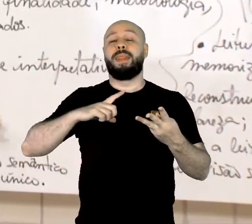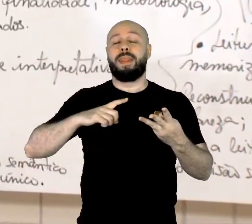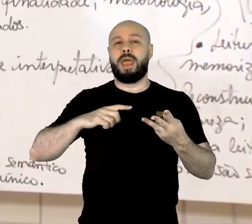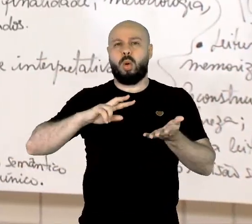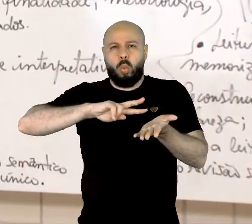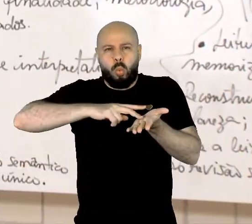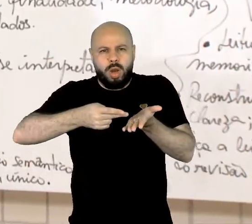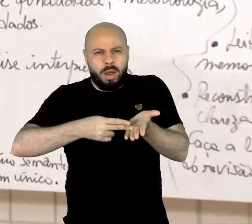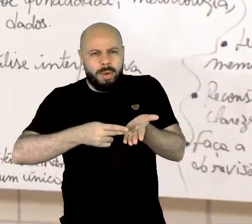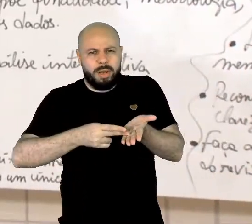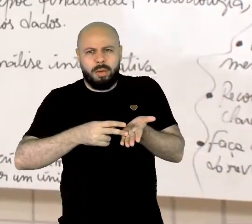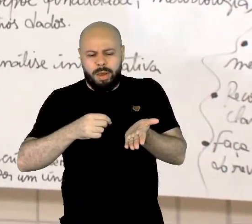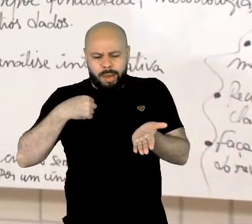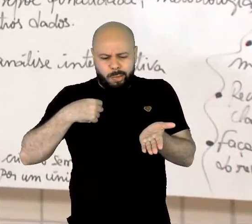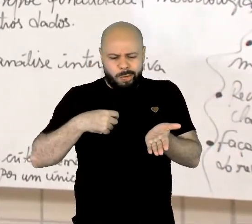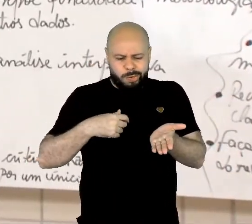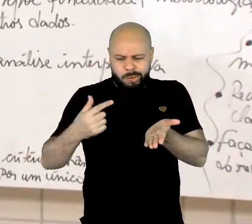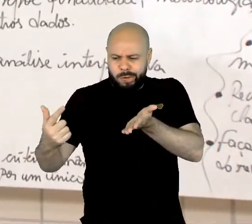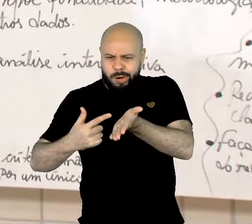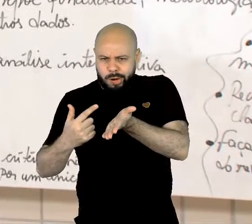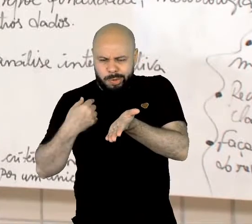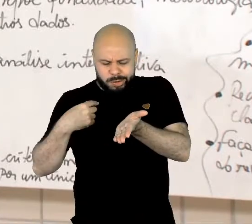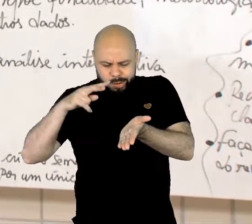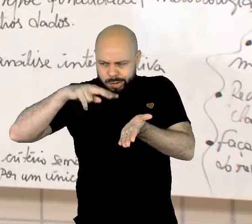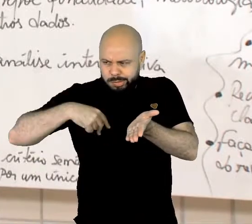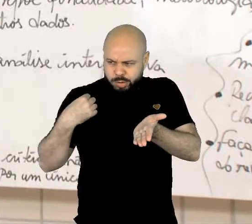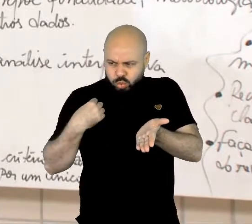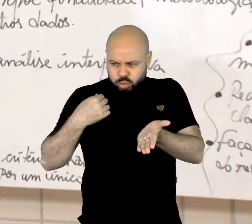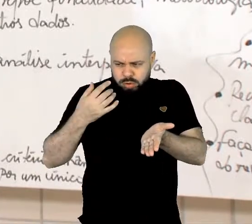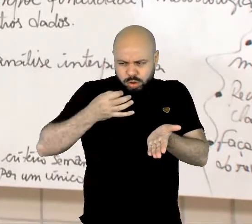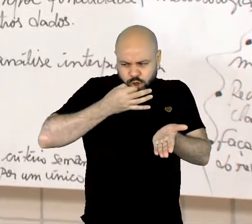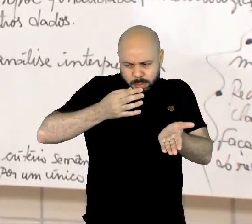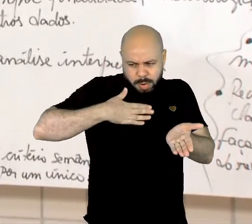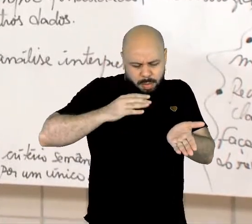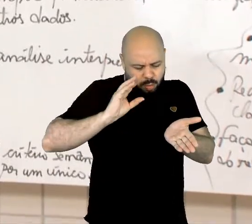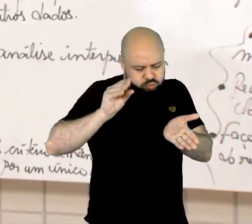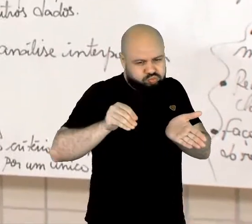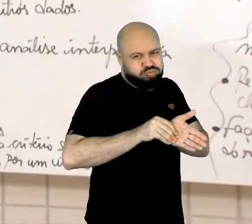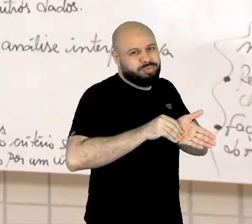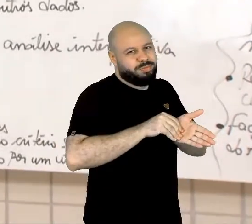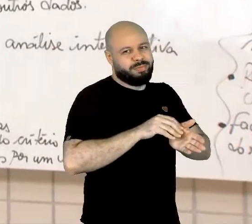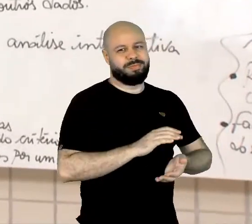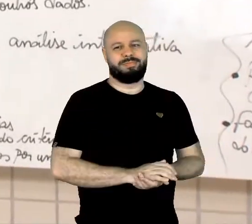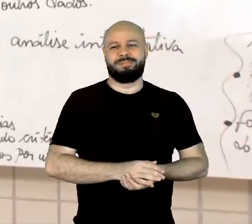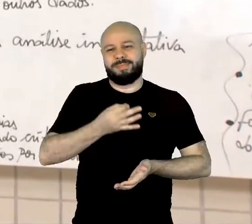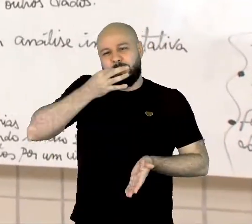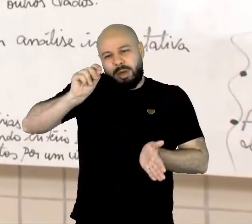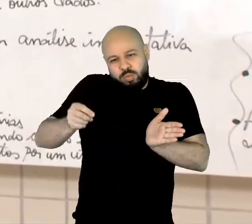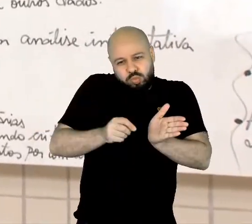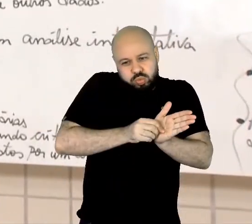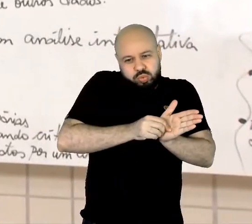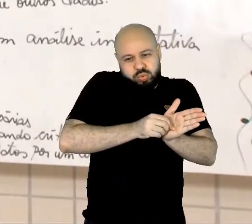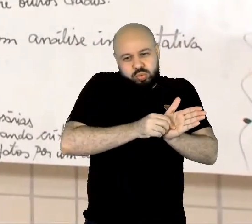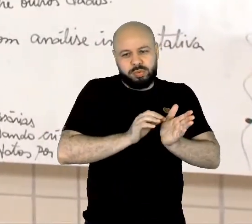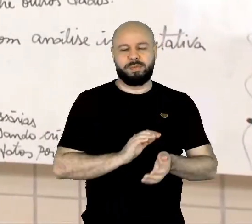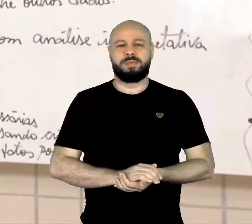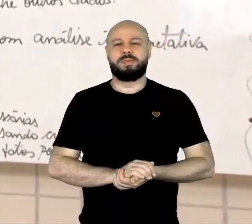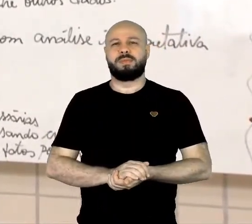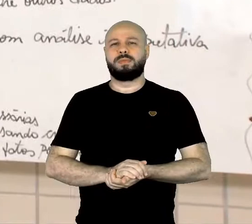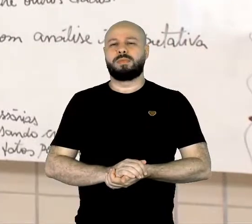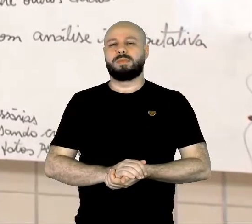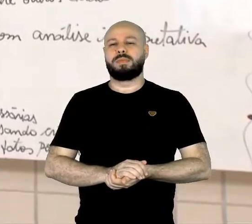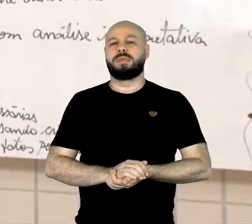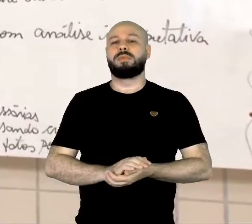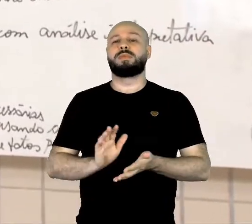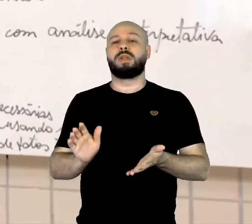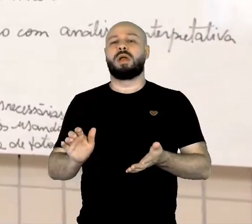do emissor. Quem está fazendo lá faz a sua análise interpretativa. Coloca lá as suas opiniões. Estratégia. Aí